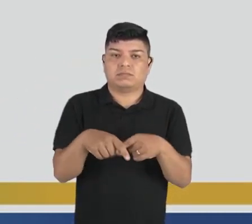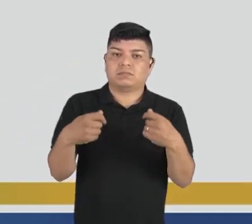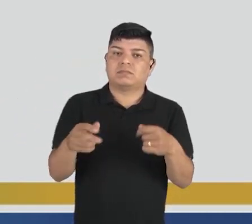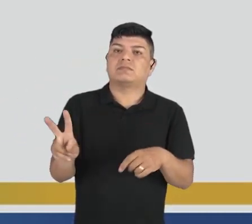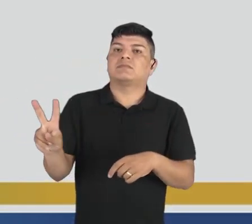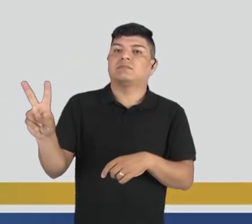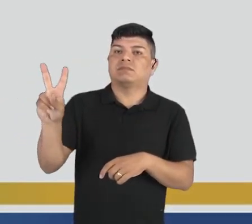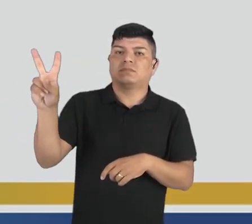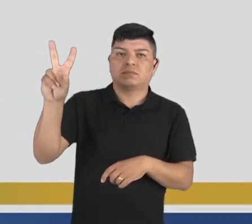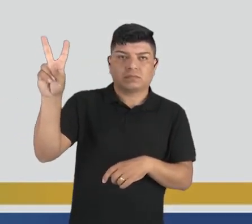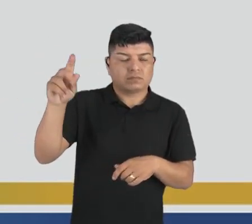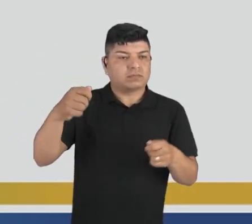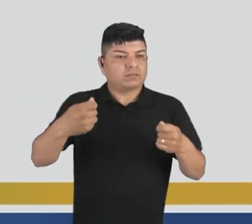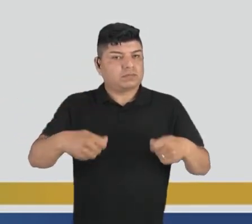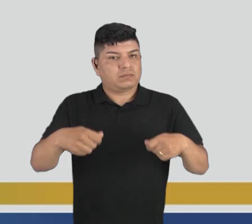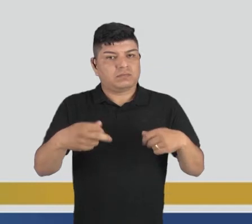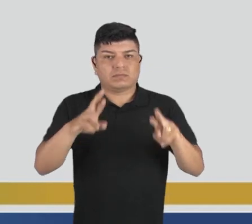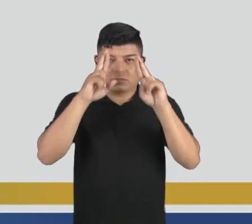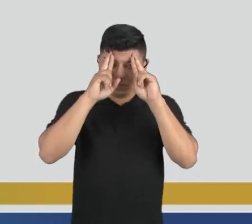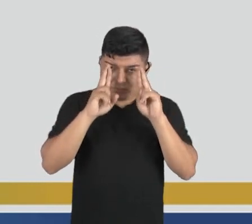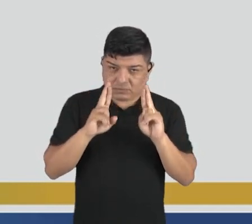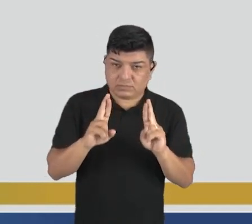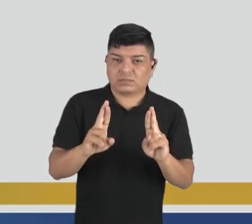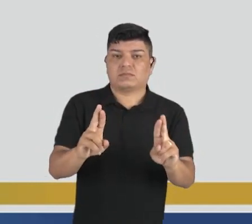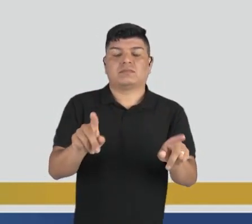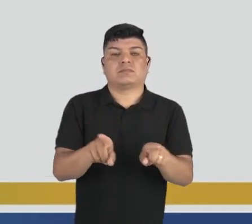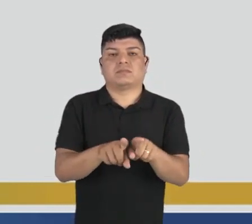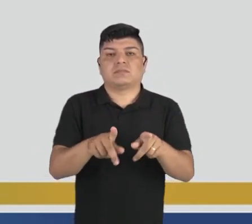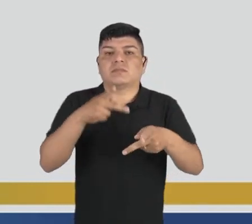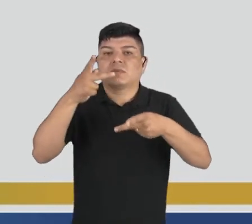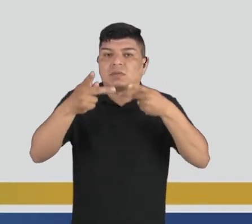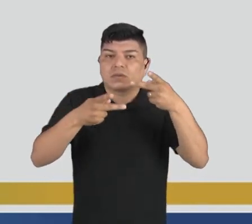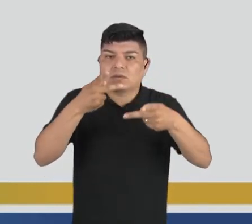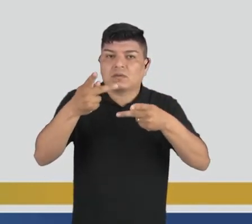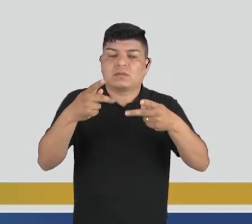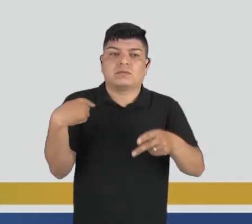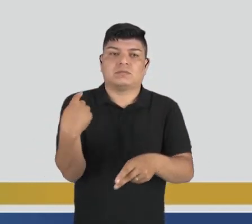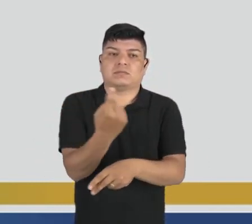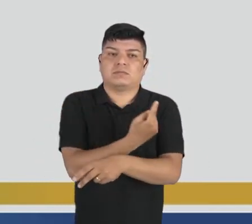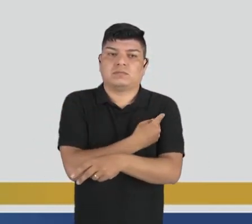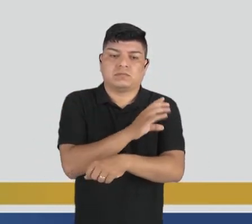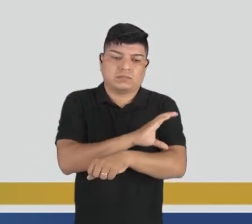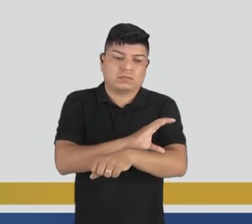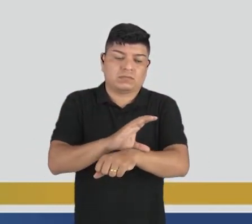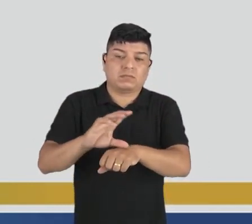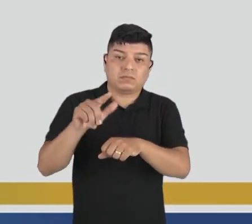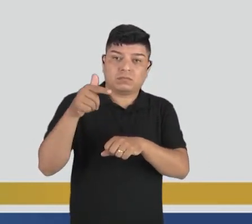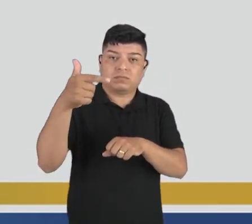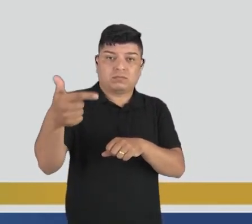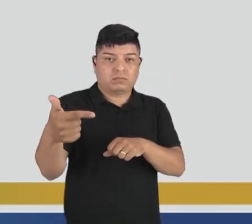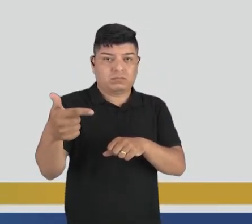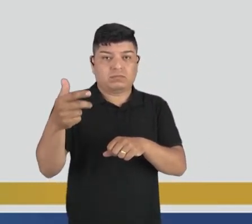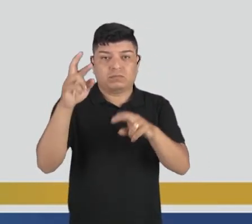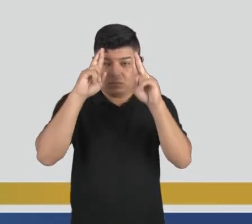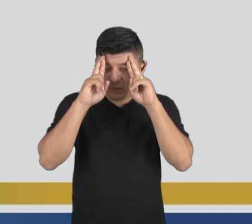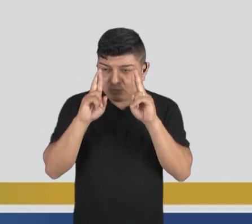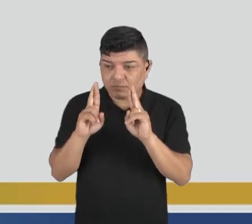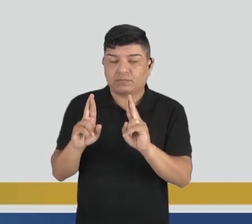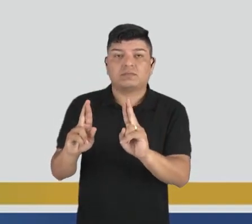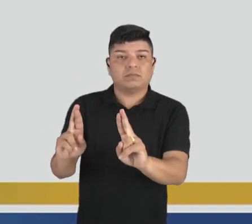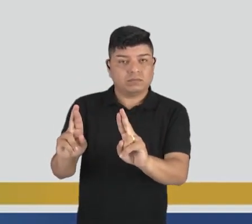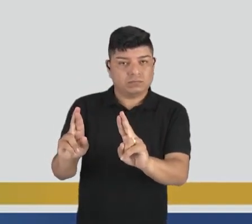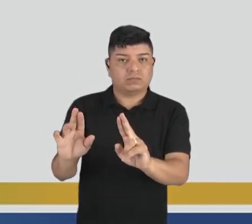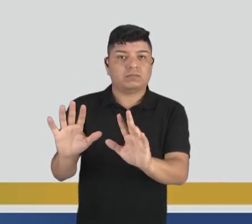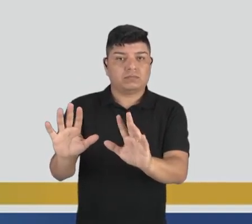ser valorizada, que deve ser respeitada, né? Tá falando isso quando estamos atribuindo à cultura do outro essa questão do respeito,